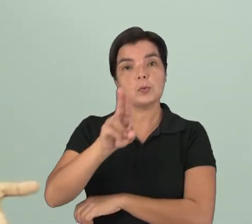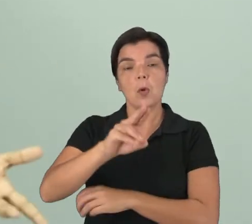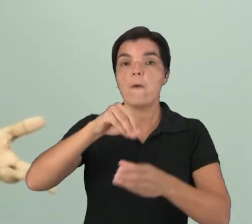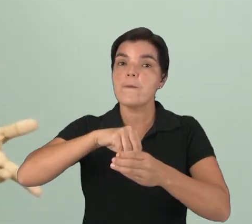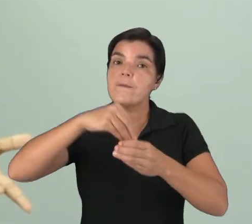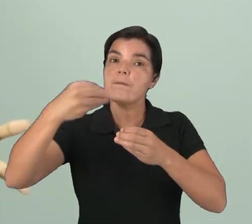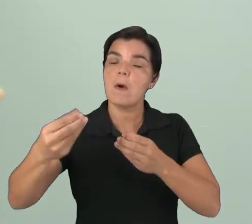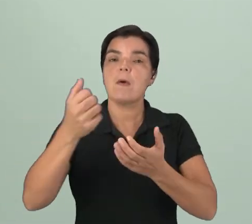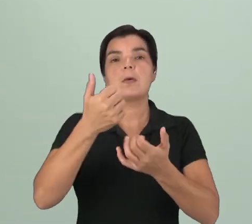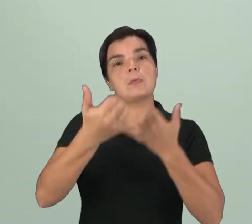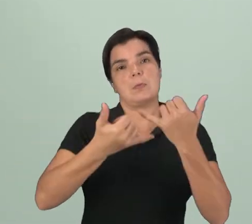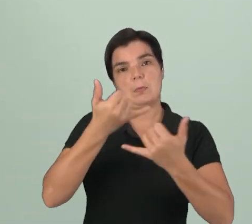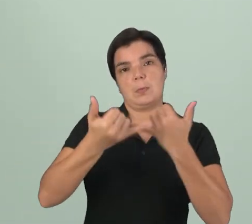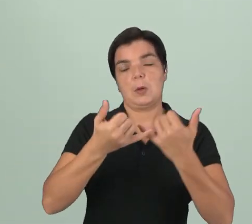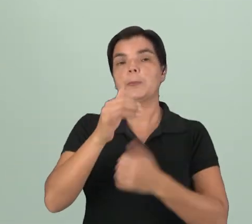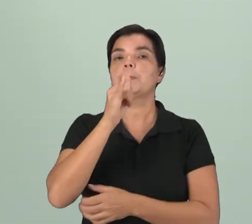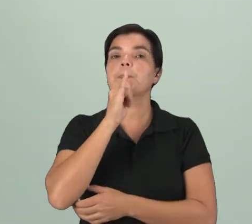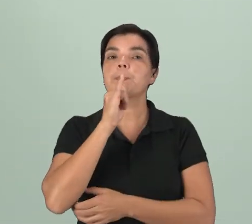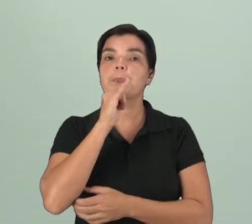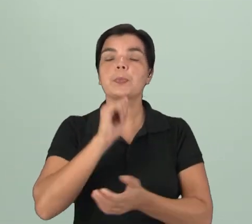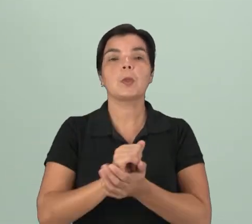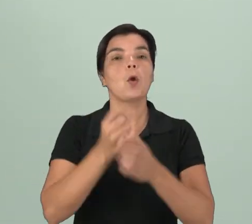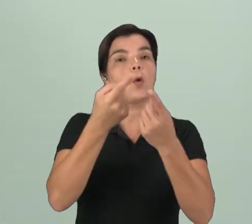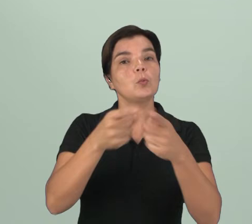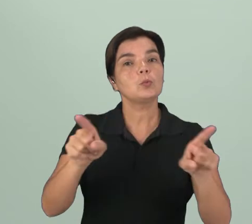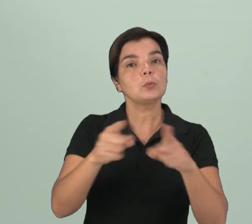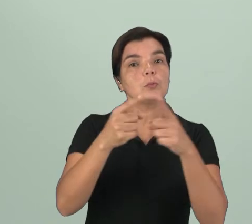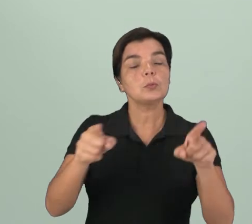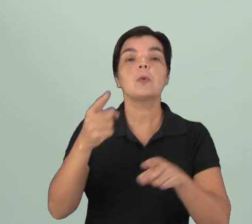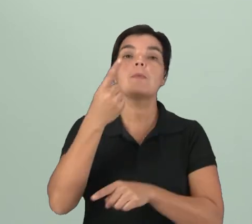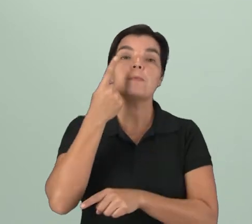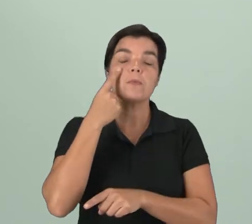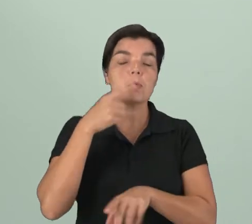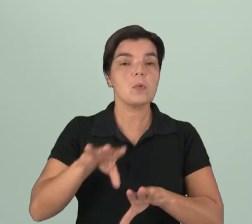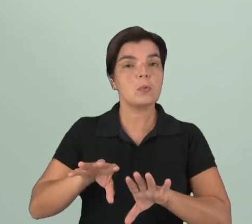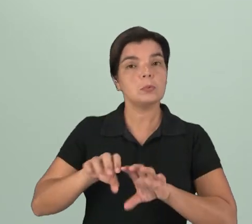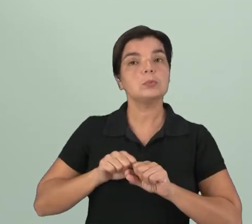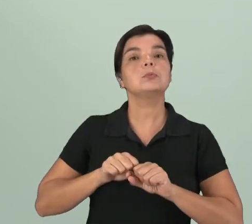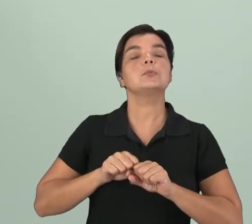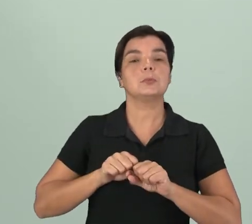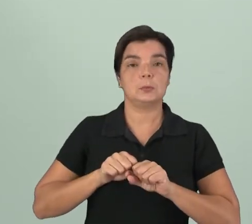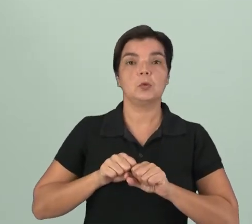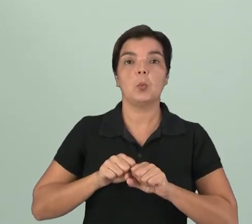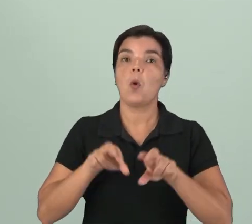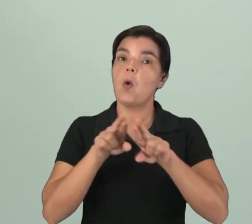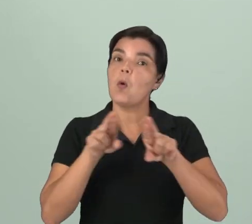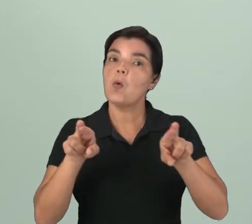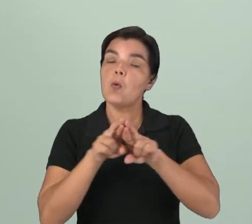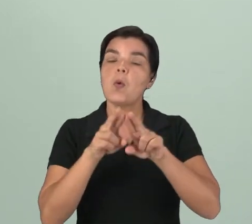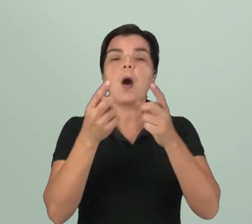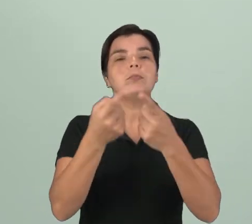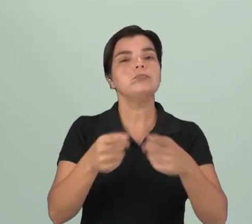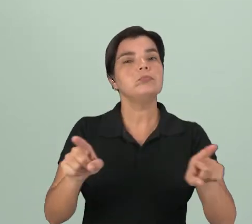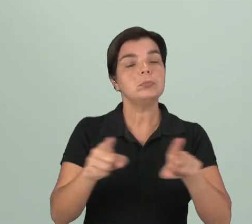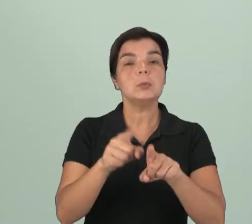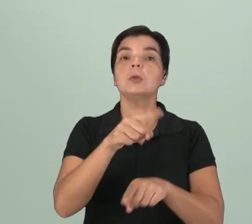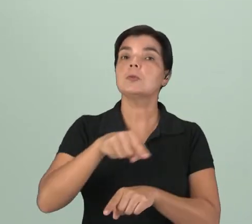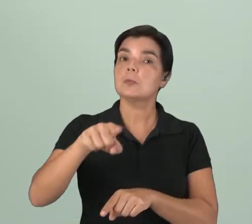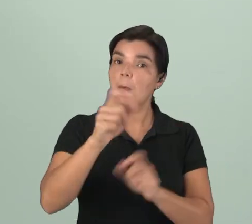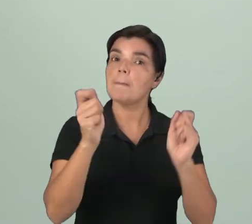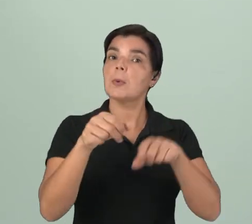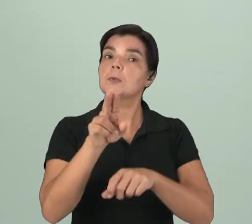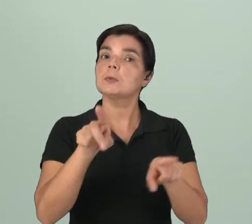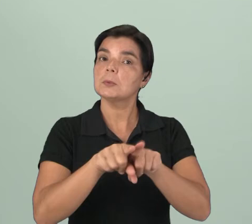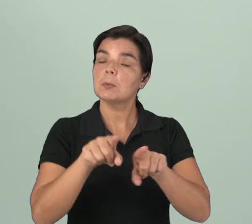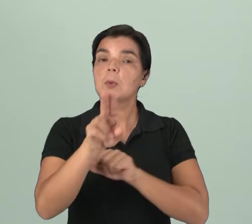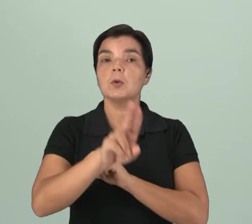utilizadas fora dos jogos, né? Por exemplo, o musical. Você vai adquirir o ritmo, a melodia, e que você pode